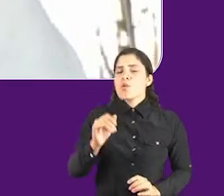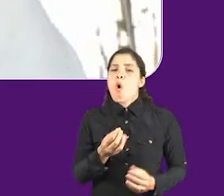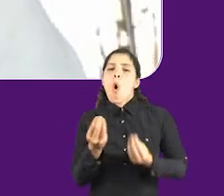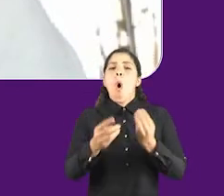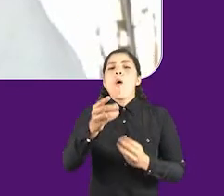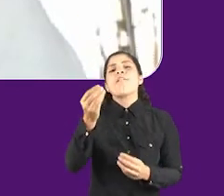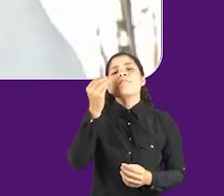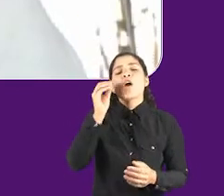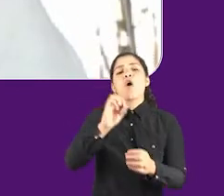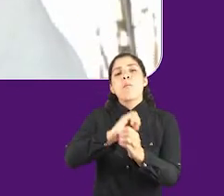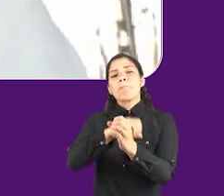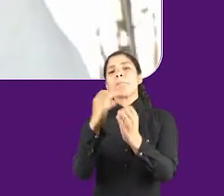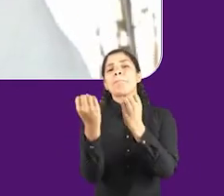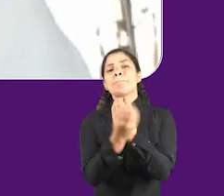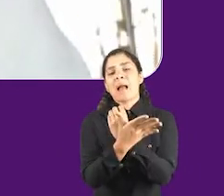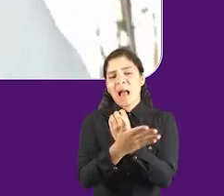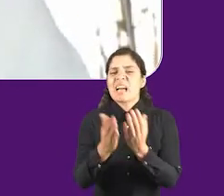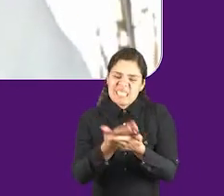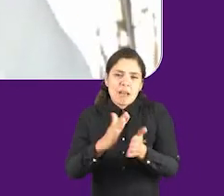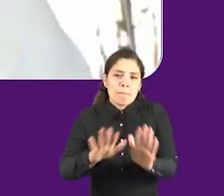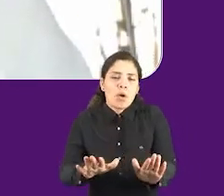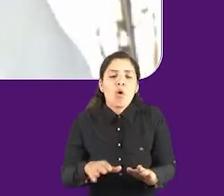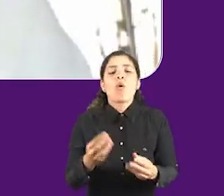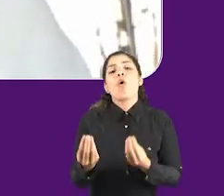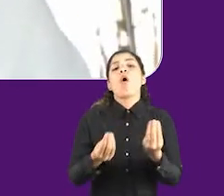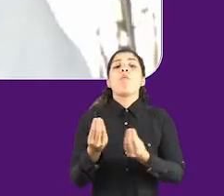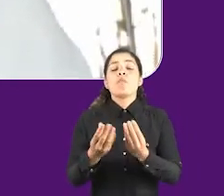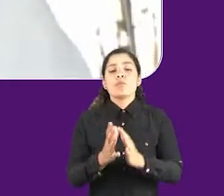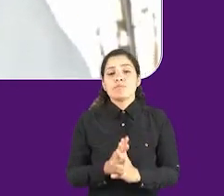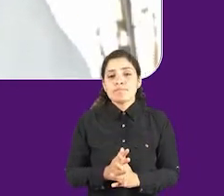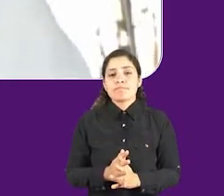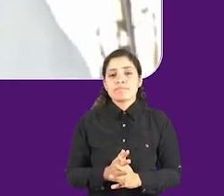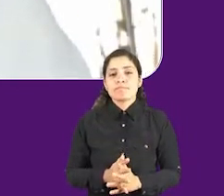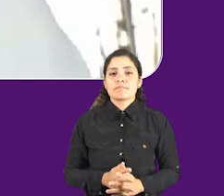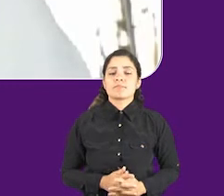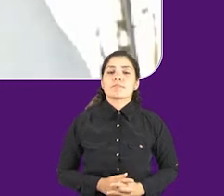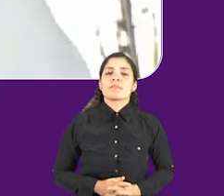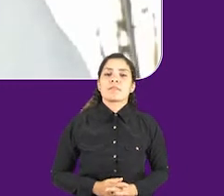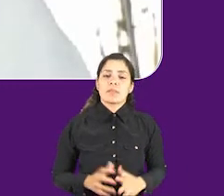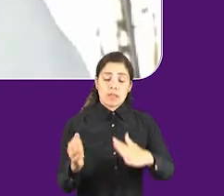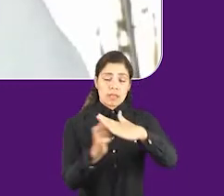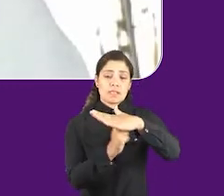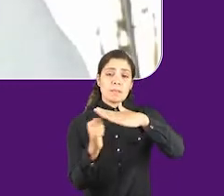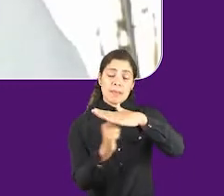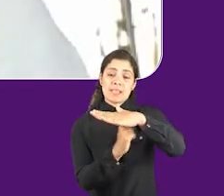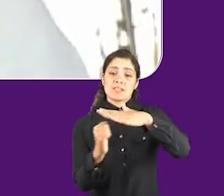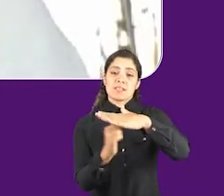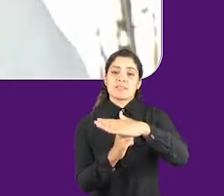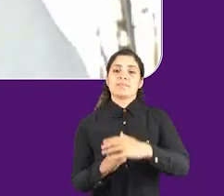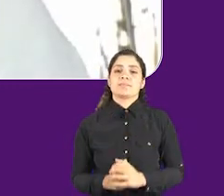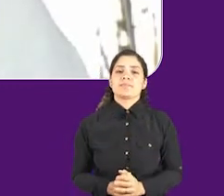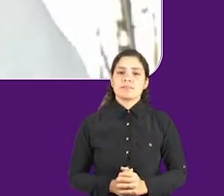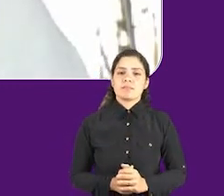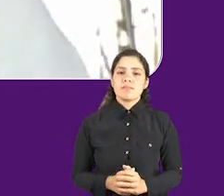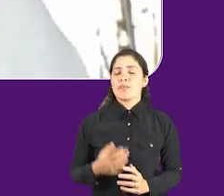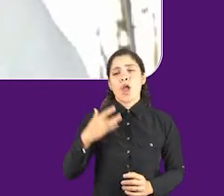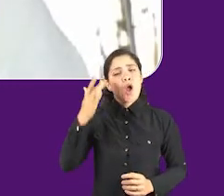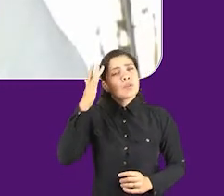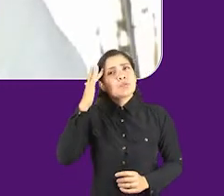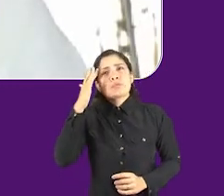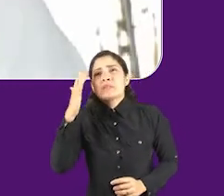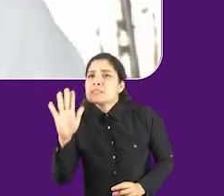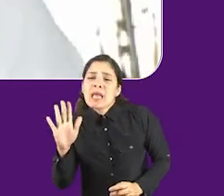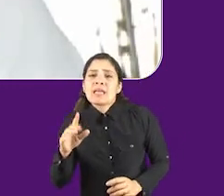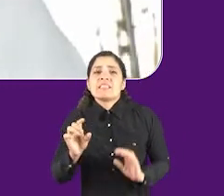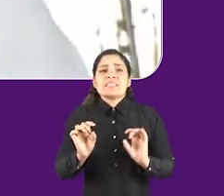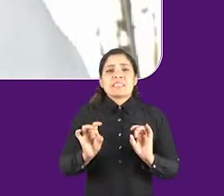nas empresas eu não sei se academia vai vai mudar muito e se a questão da Inovação